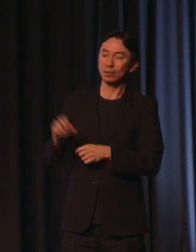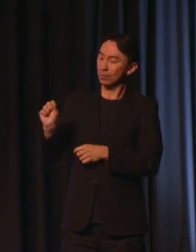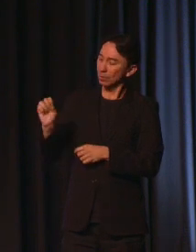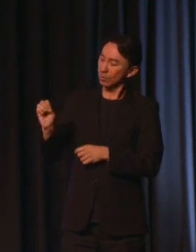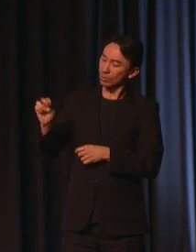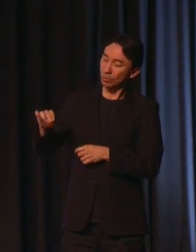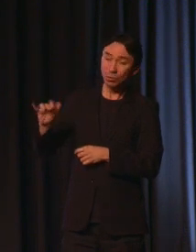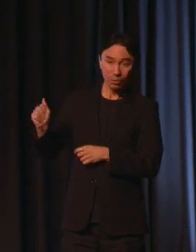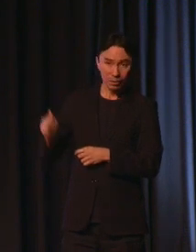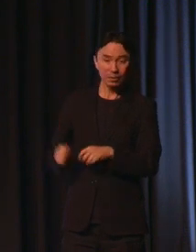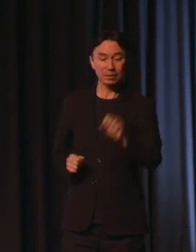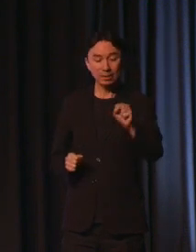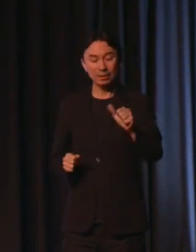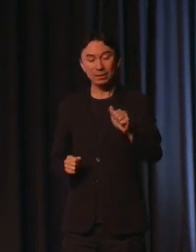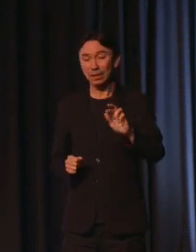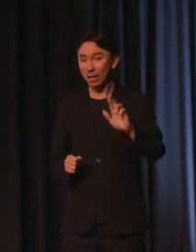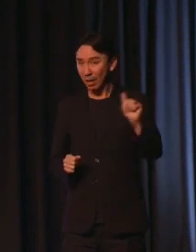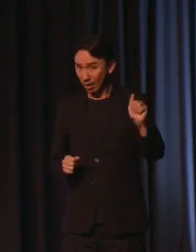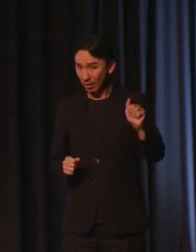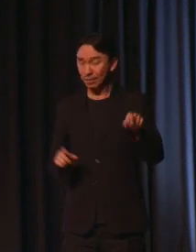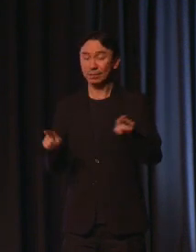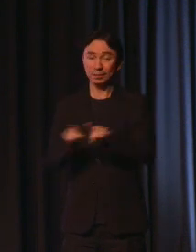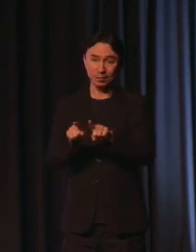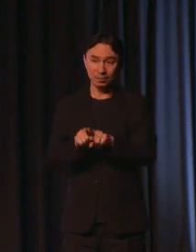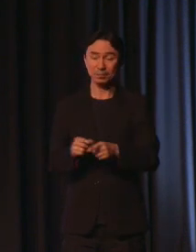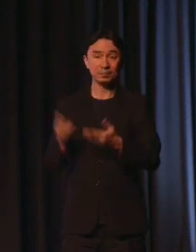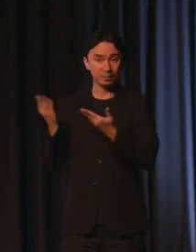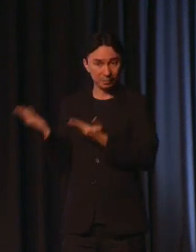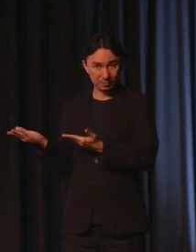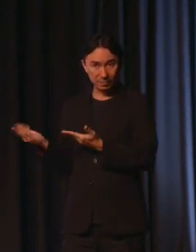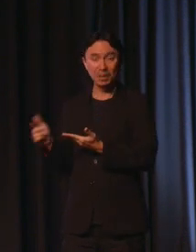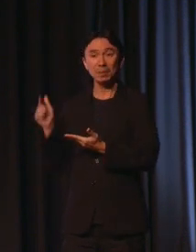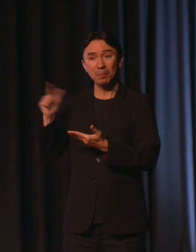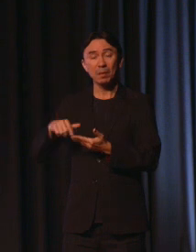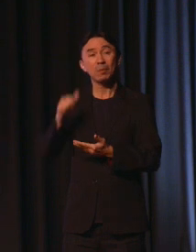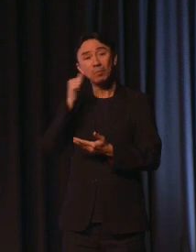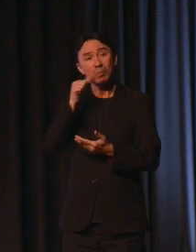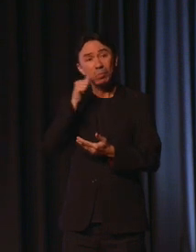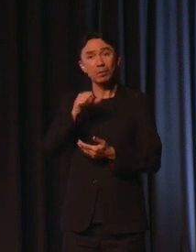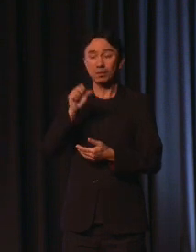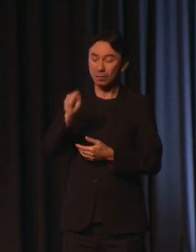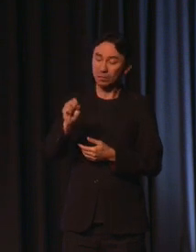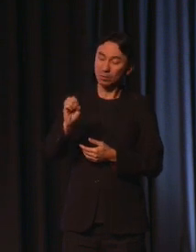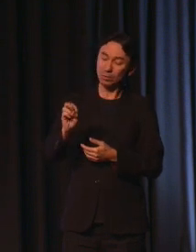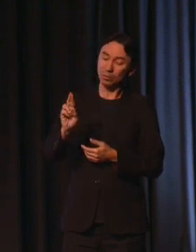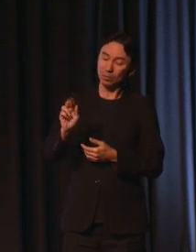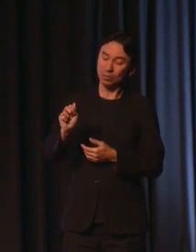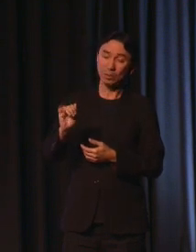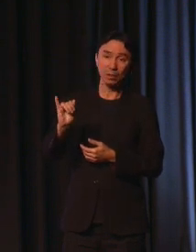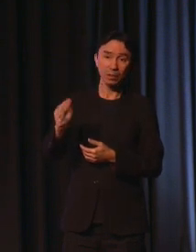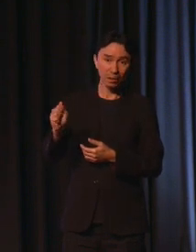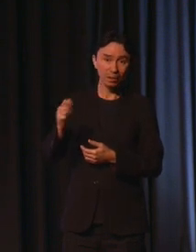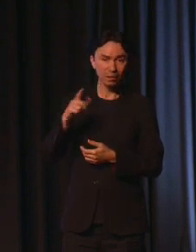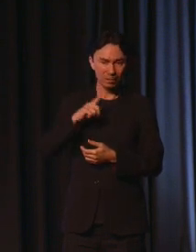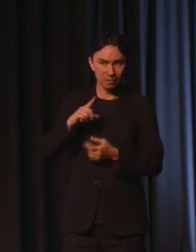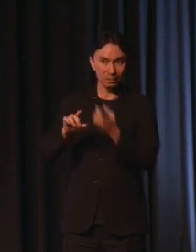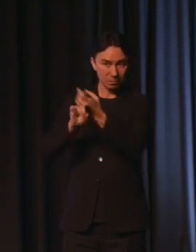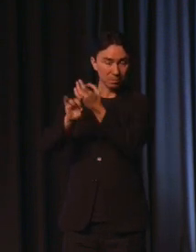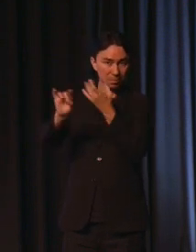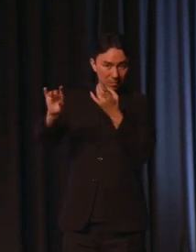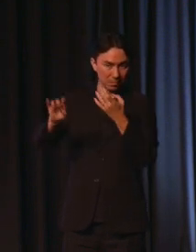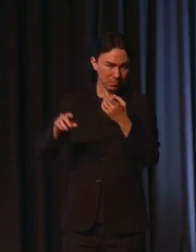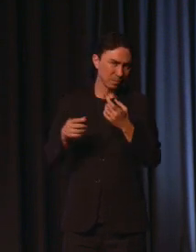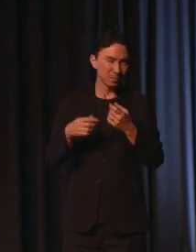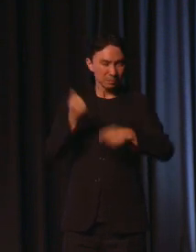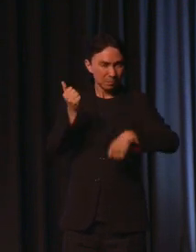Sara Silva, e eu aqui também, e a Soraya, que vai estar online conosco para falar um pouco de laboratório.